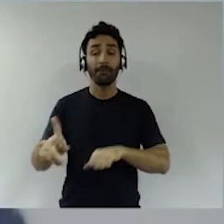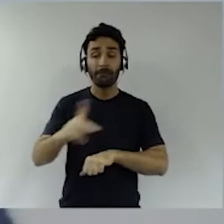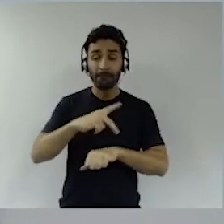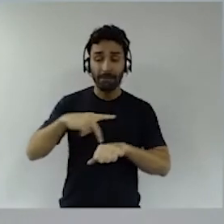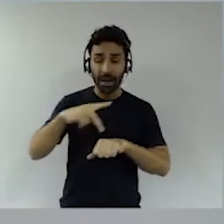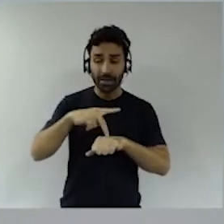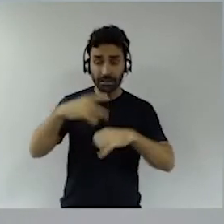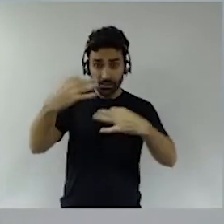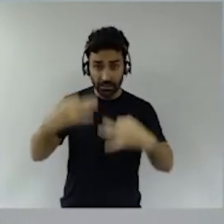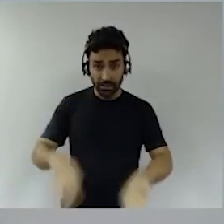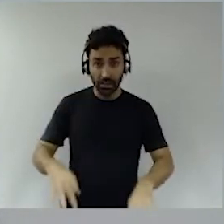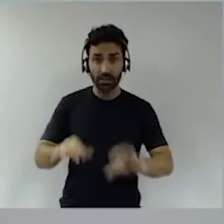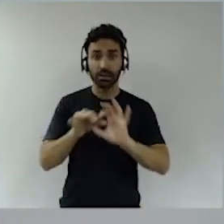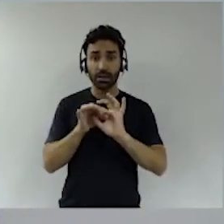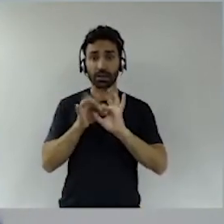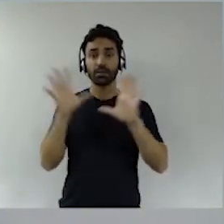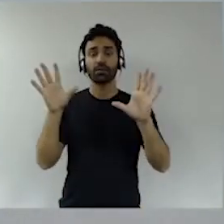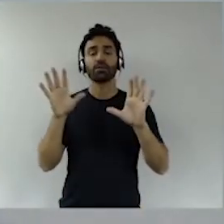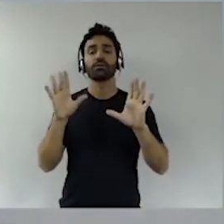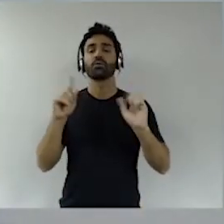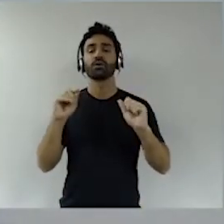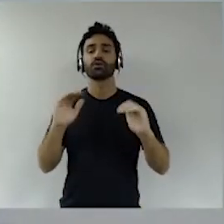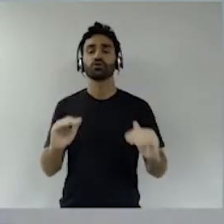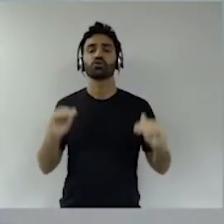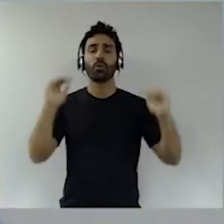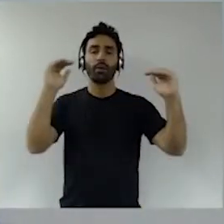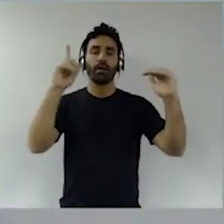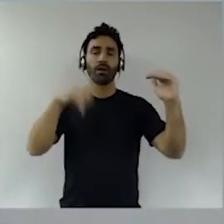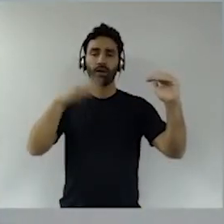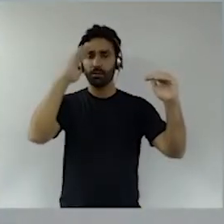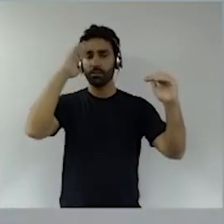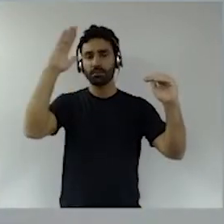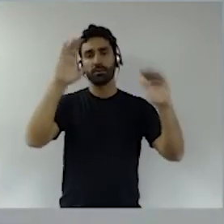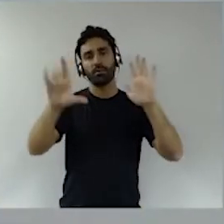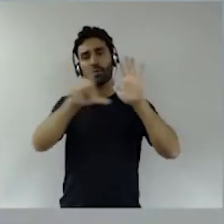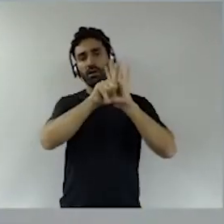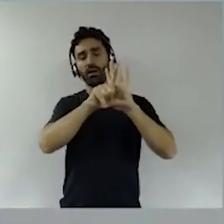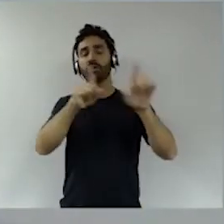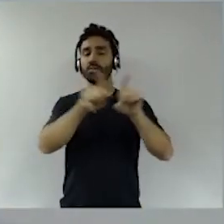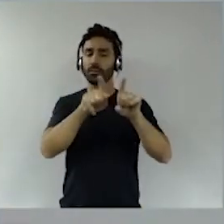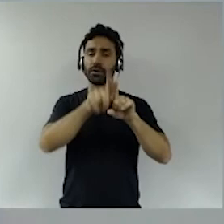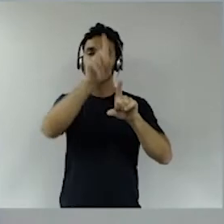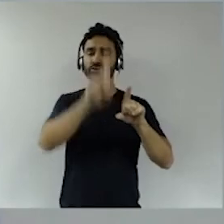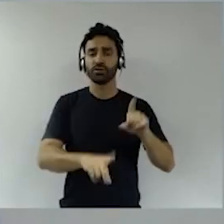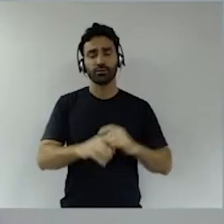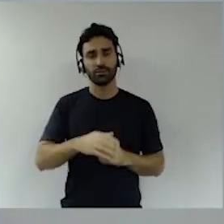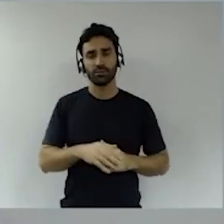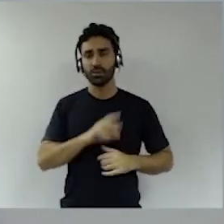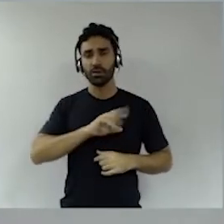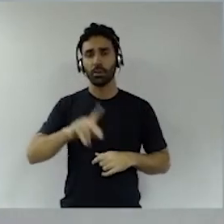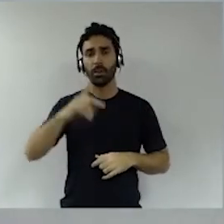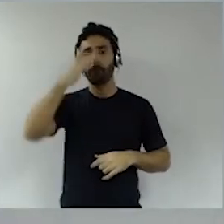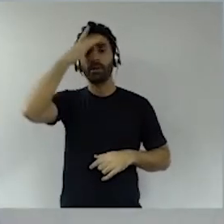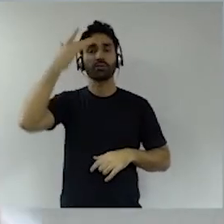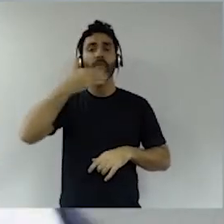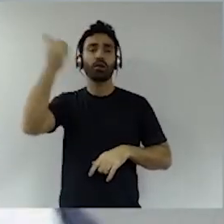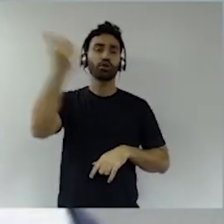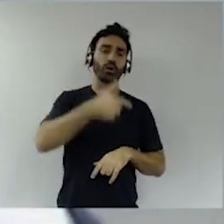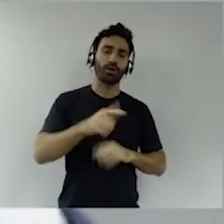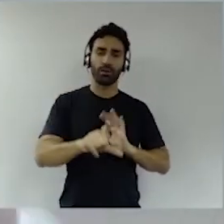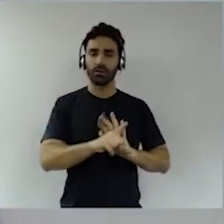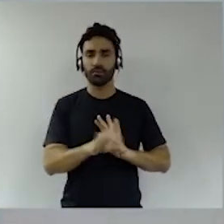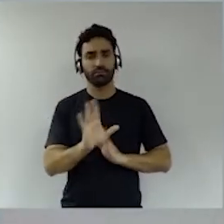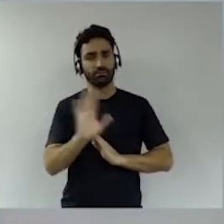Democrático de Direito, a soberania é da lei e do direito. Né? Sempre